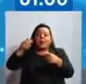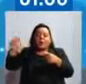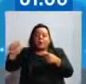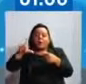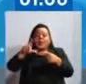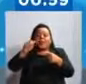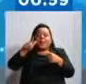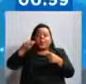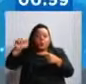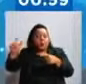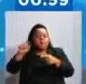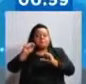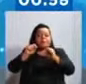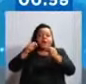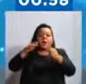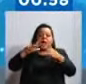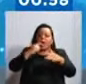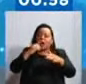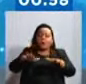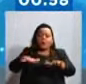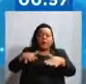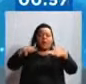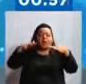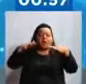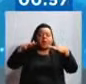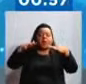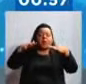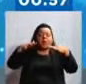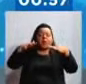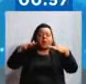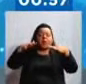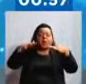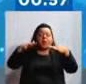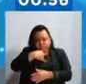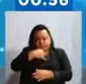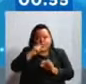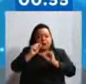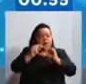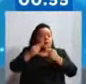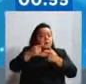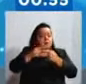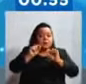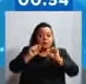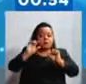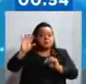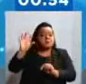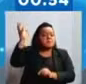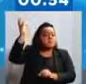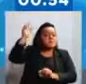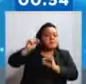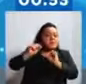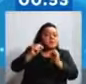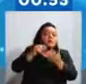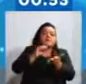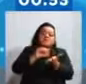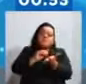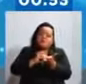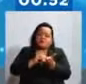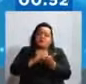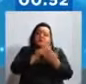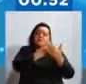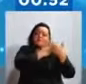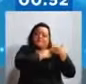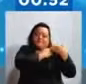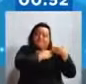submerso. É triste essa realidade. Por que está acontecendo? Falta responsabilidade, compromisso e